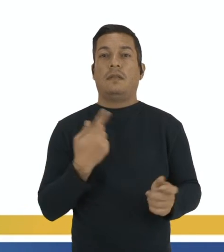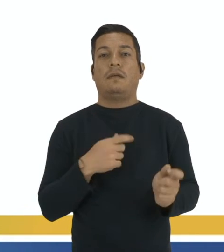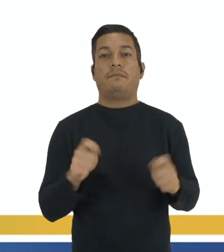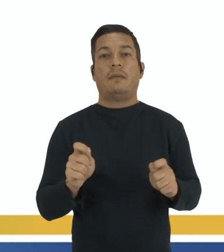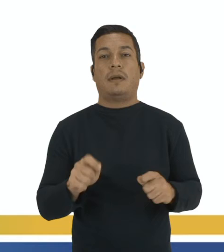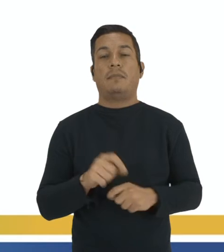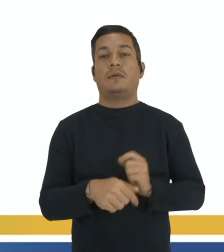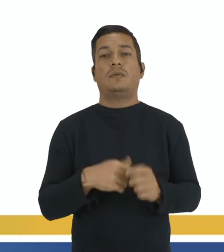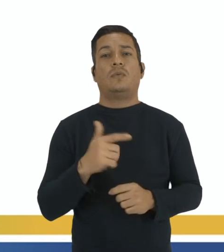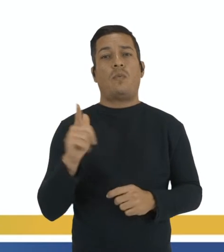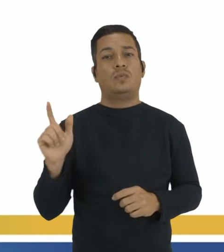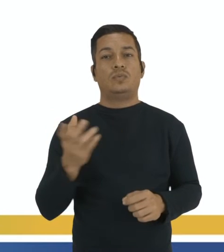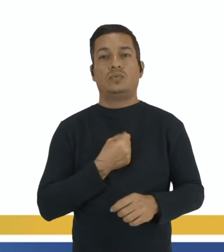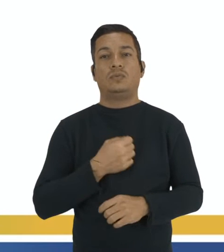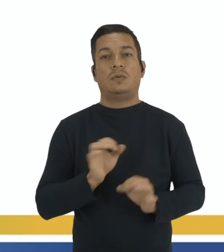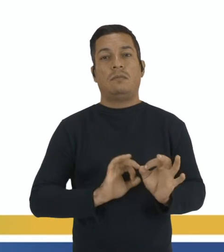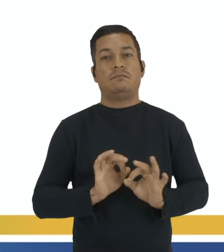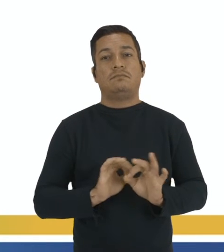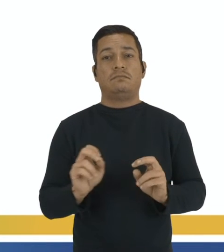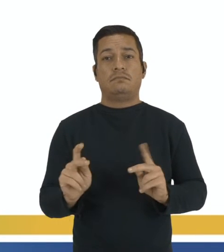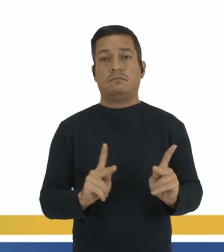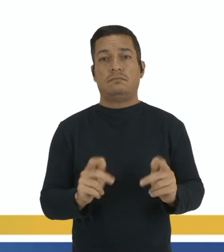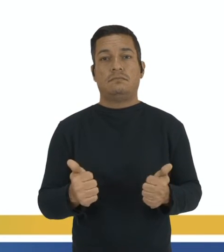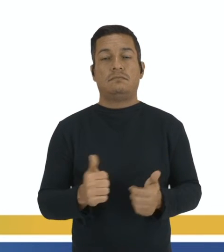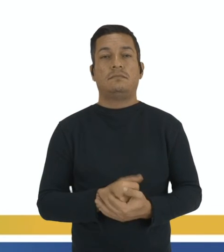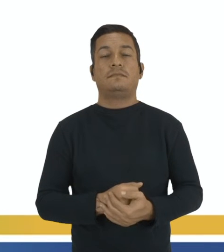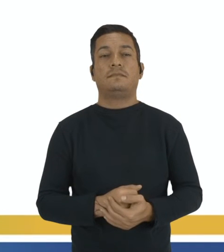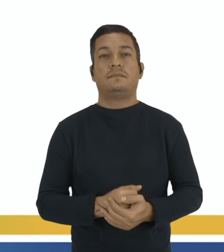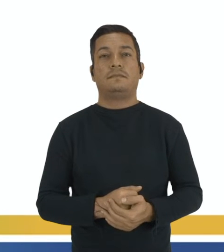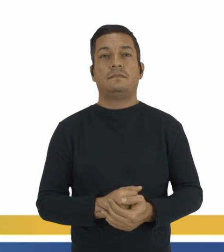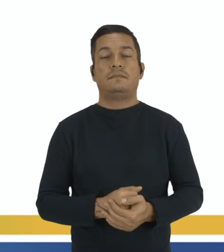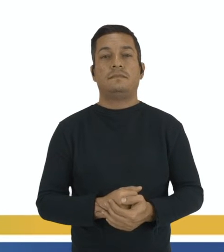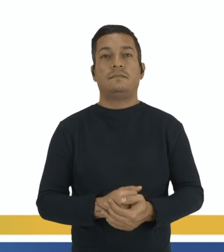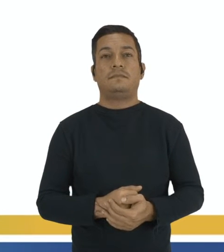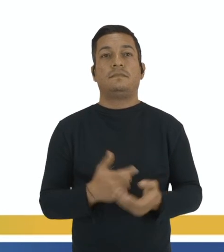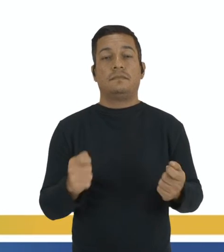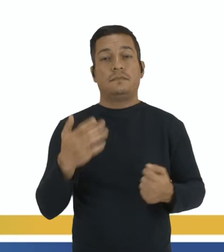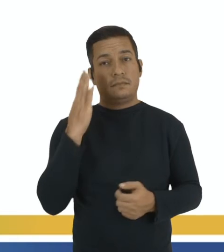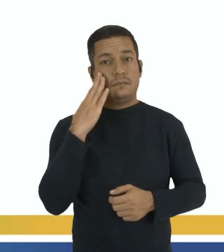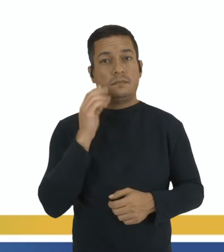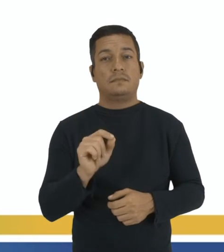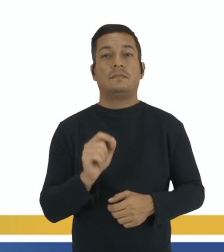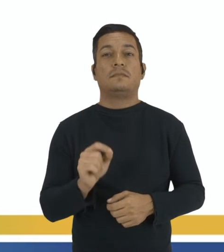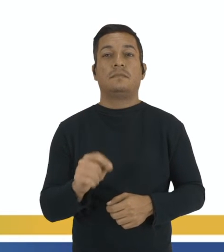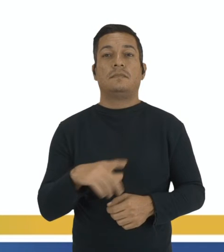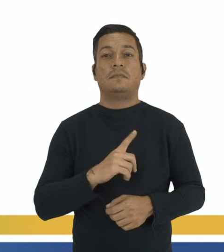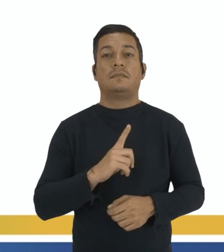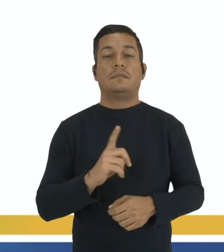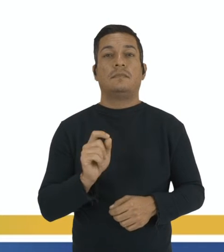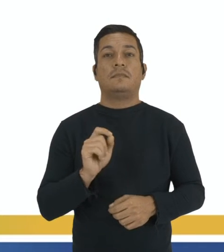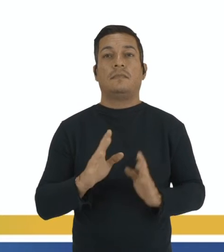formar todos os outros números, ok? Muito bem. Basta sabermos, pessoal, que